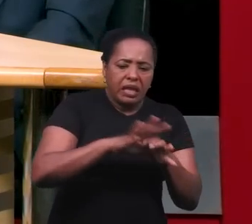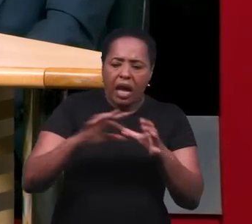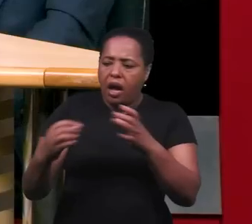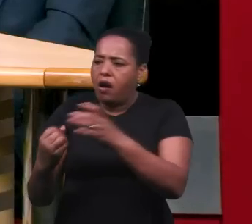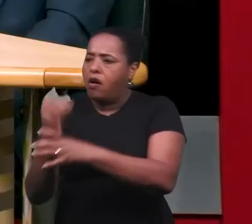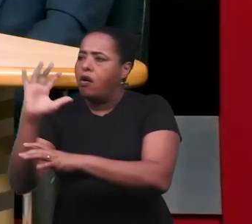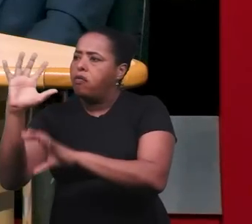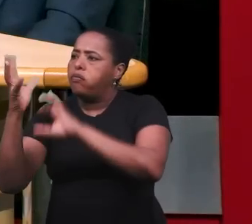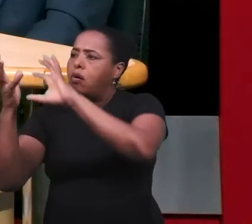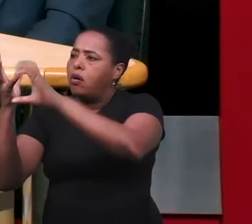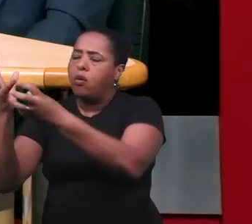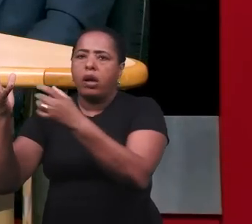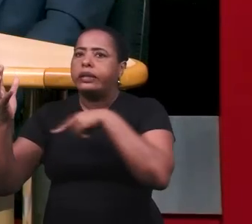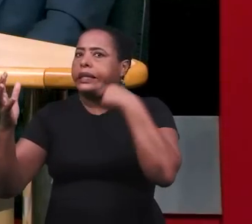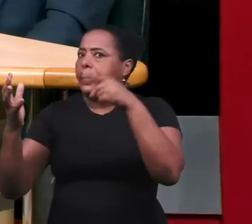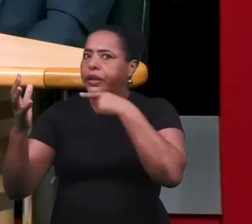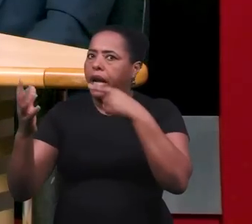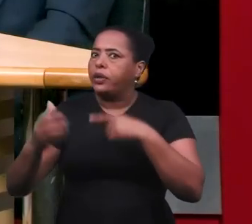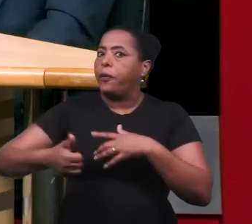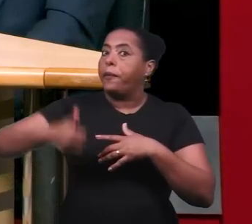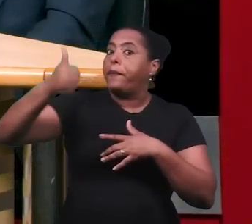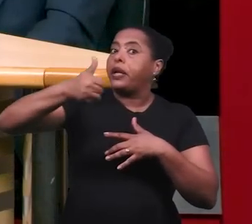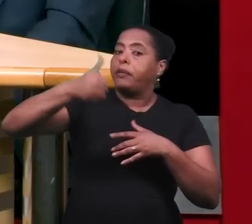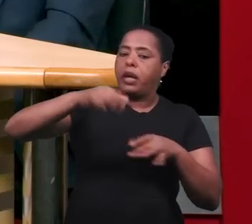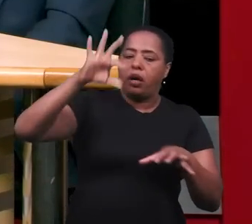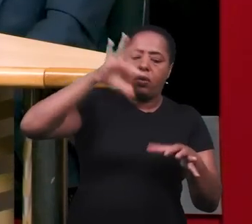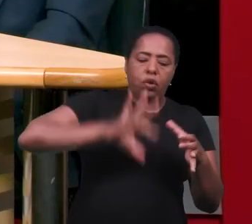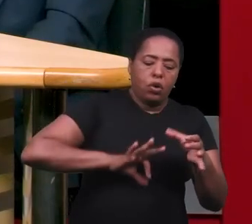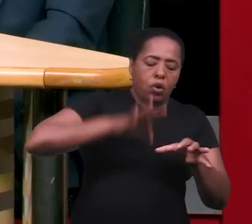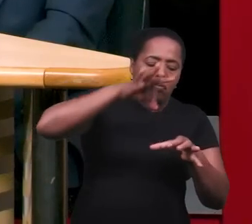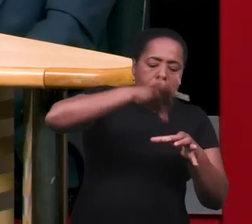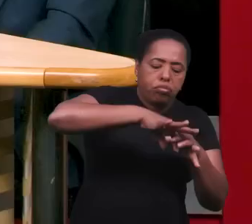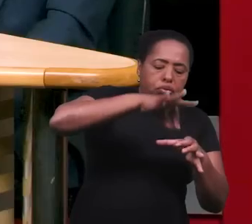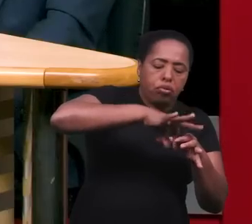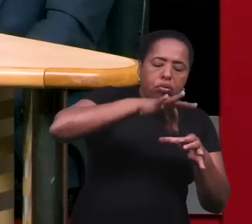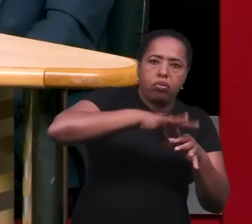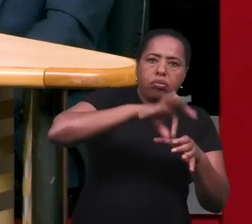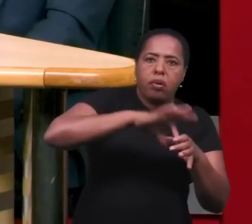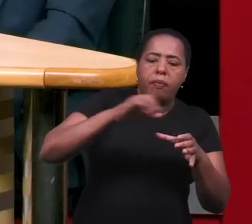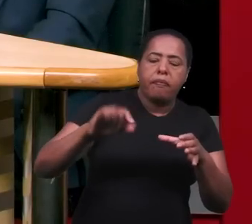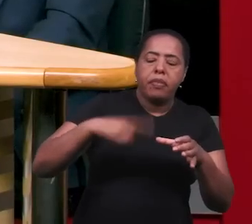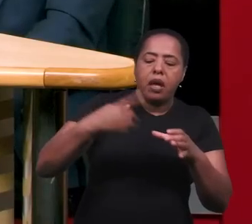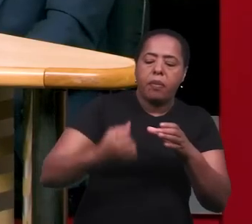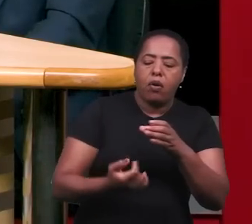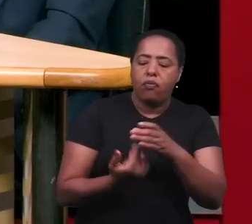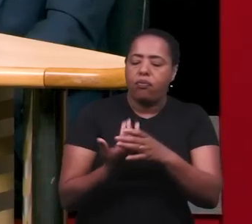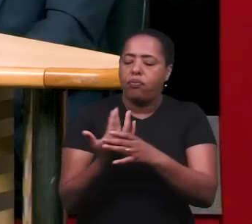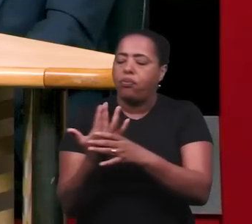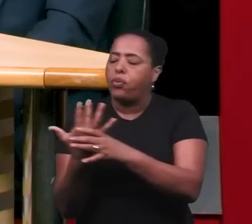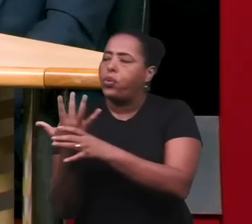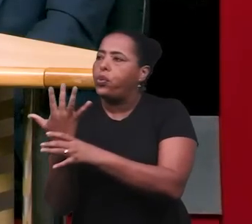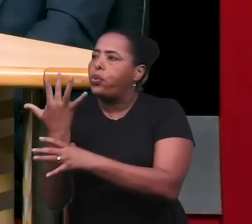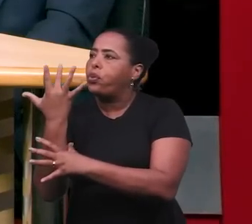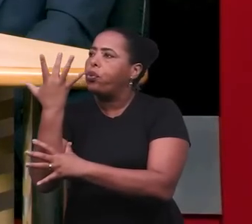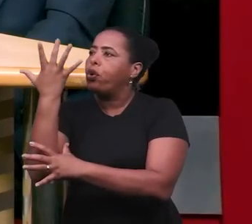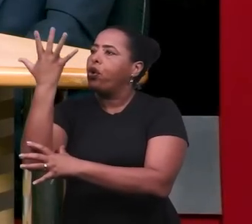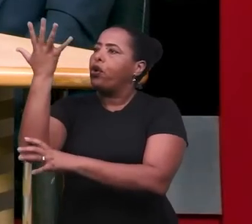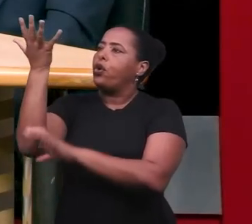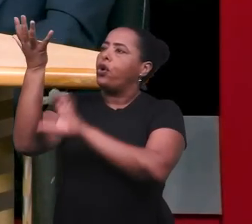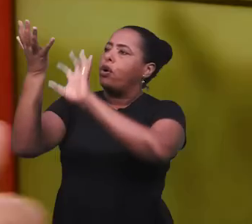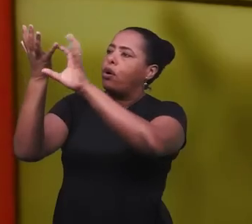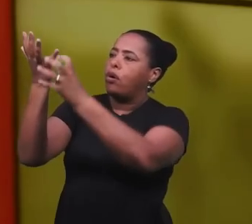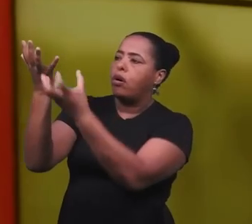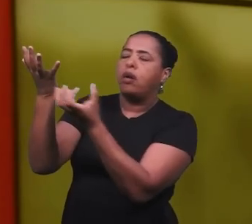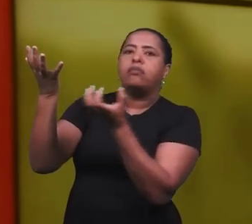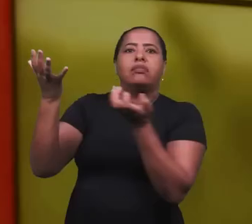não tem como a pessoa colher algo que ela não plantou. Muito bom, Roy. Ou seja, ela tem que plantar primeiro. E aí nós